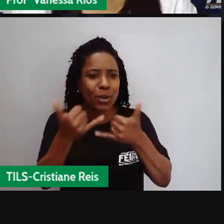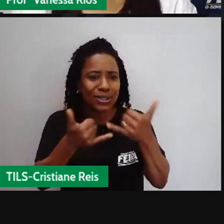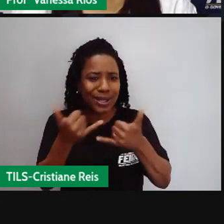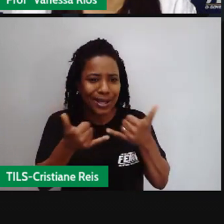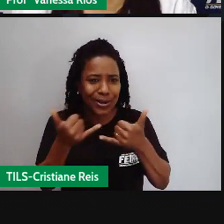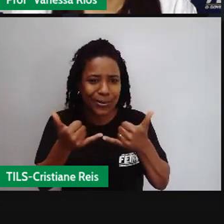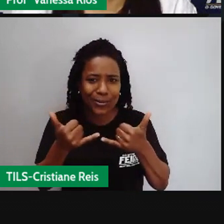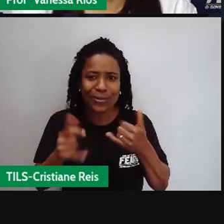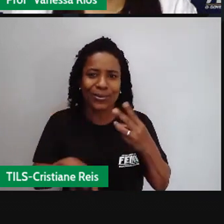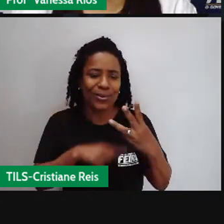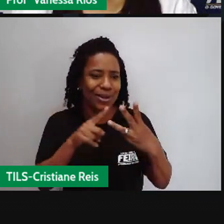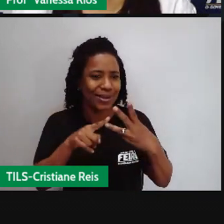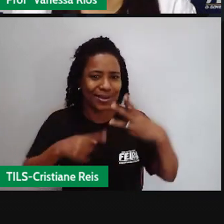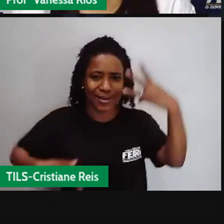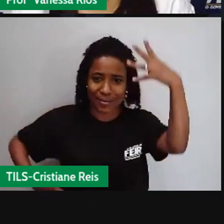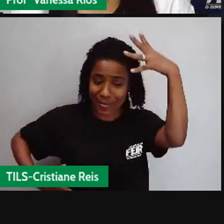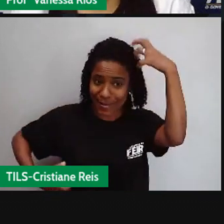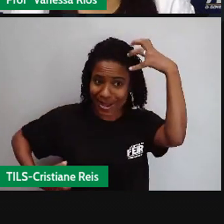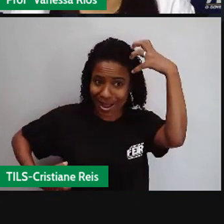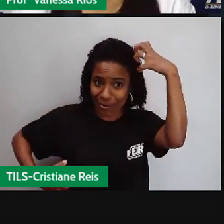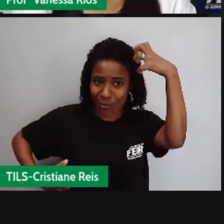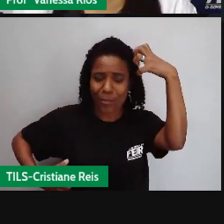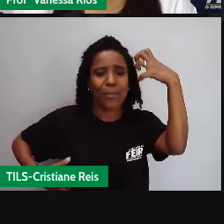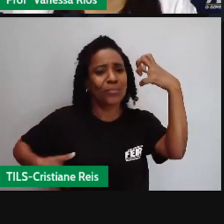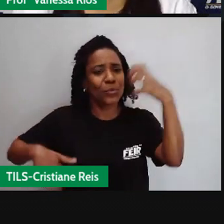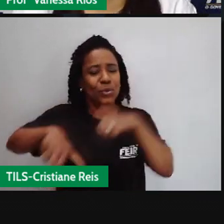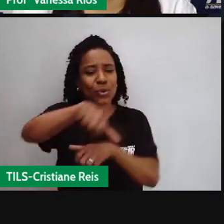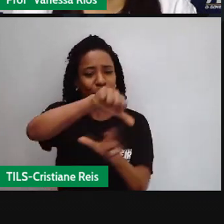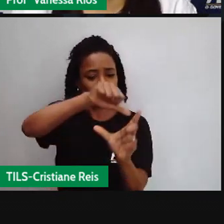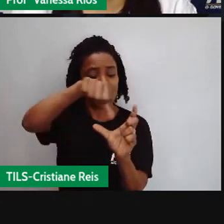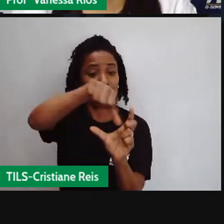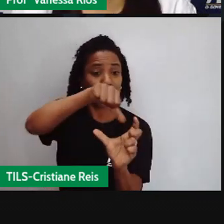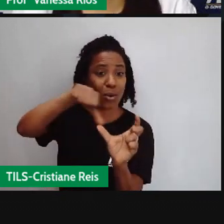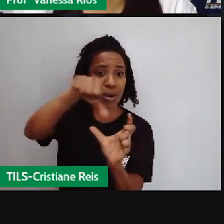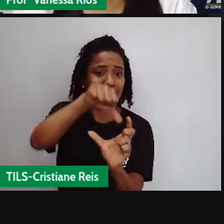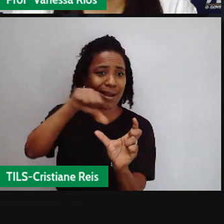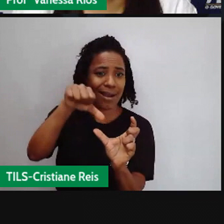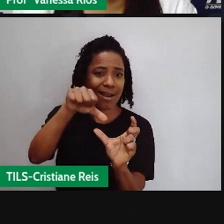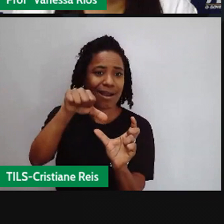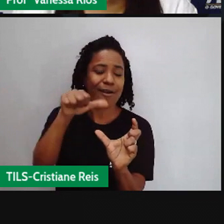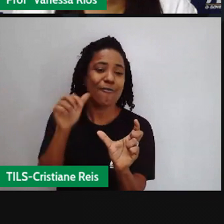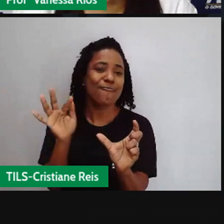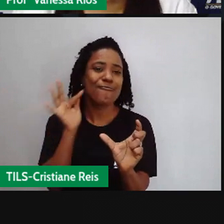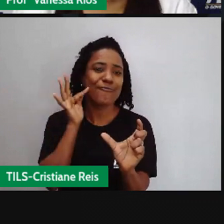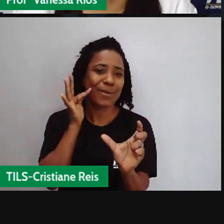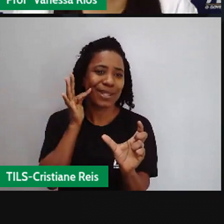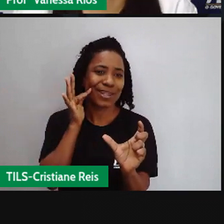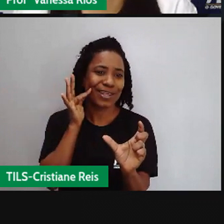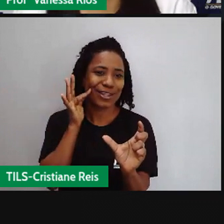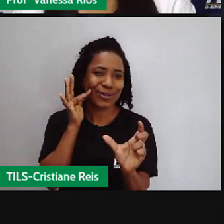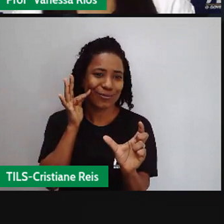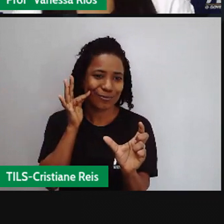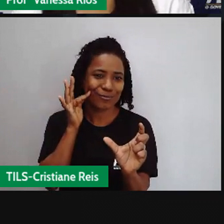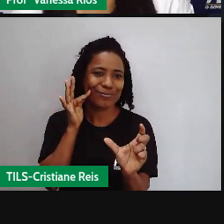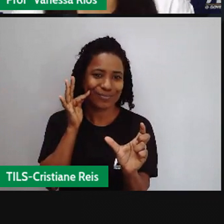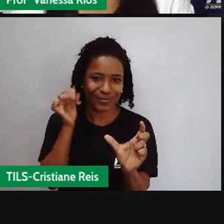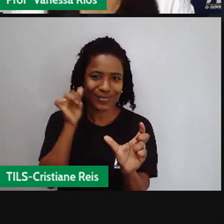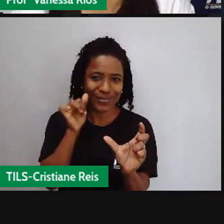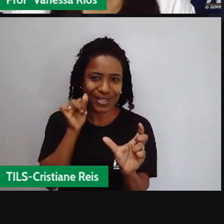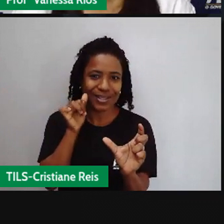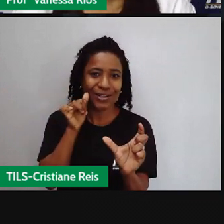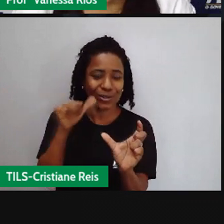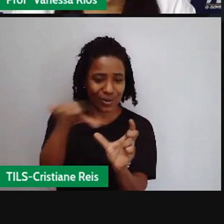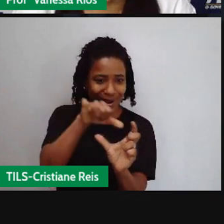as palavras menina, boneca e macaca. Terminam com som de U no final e formam